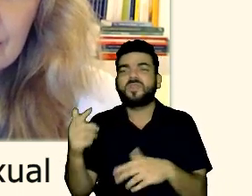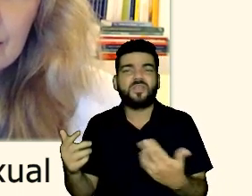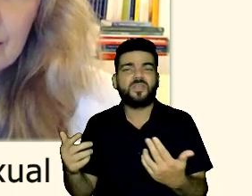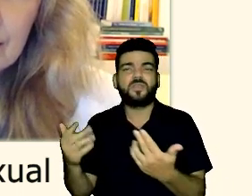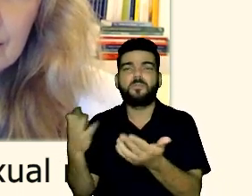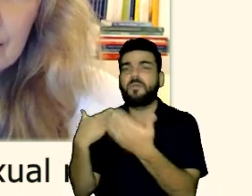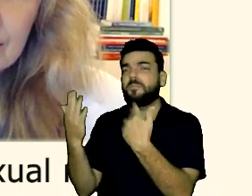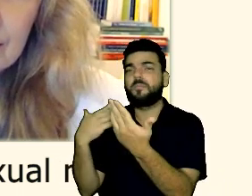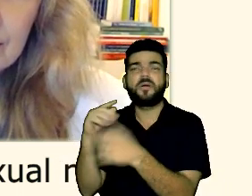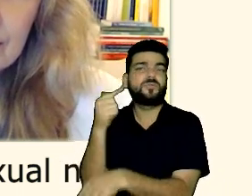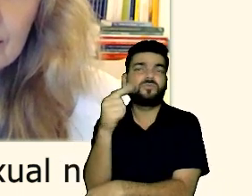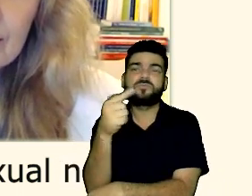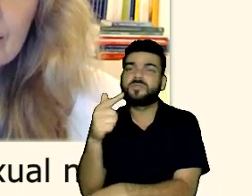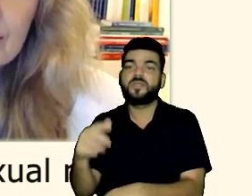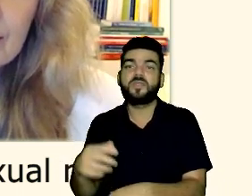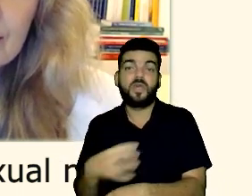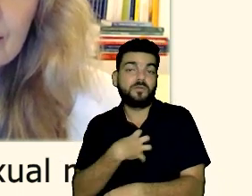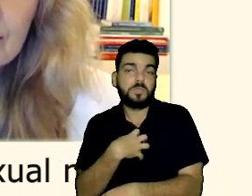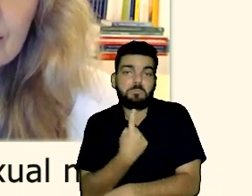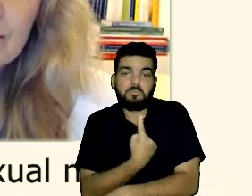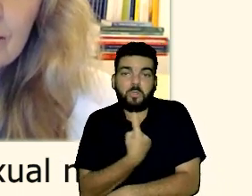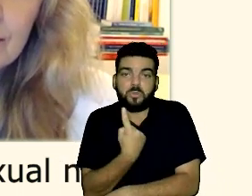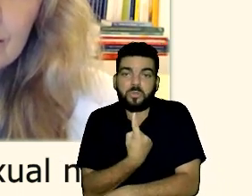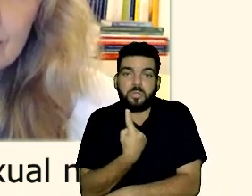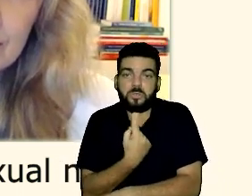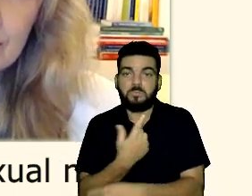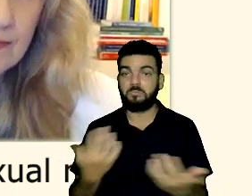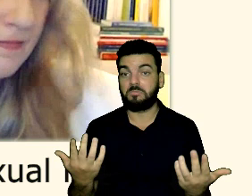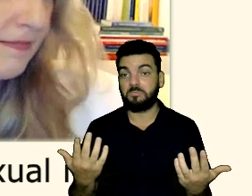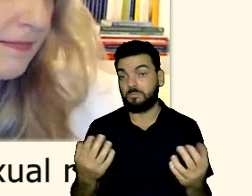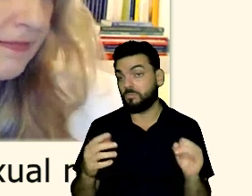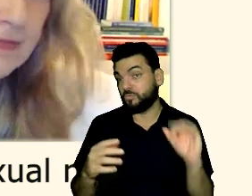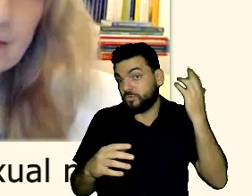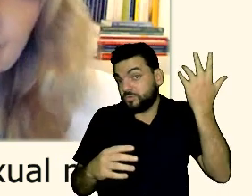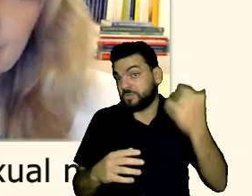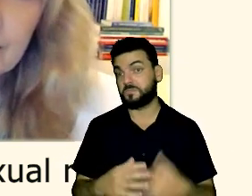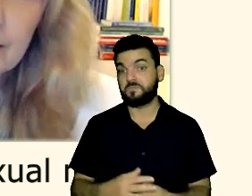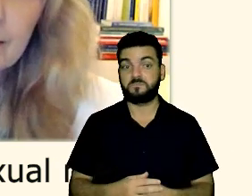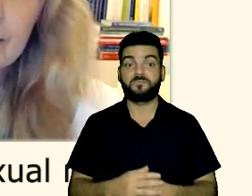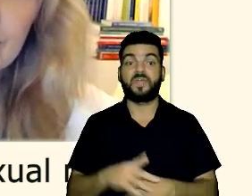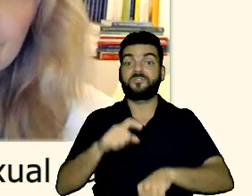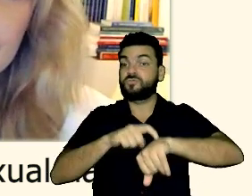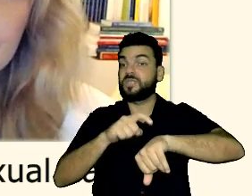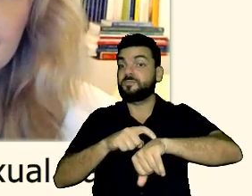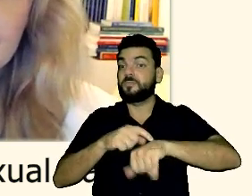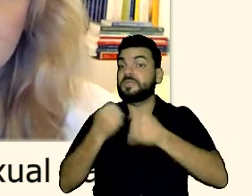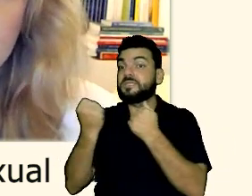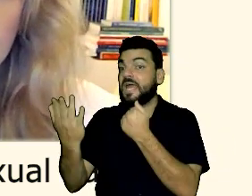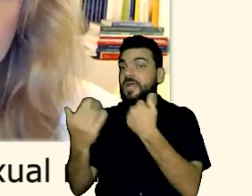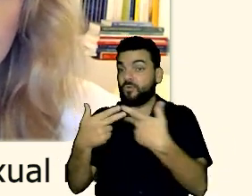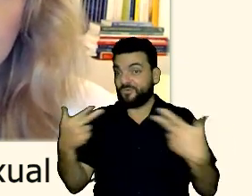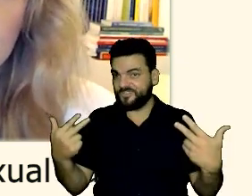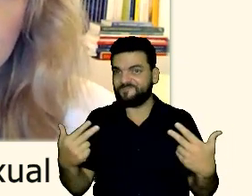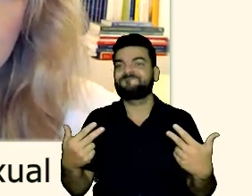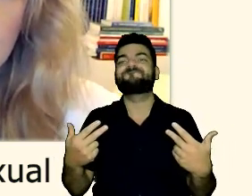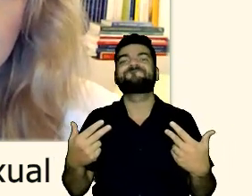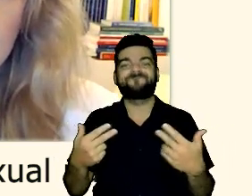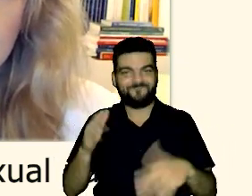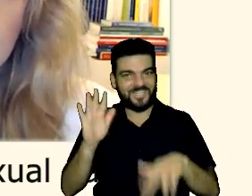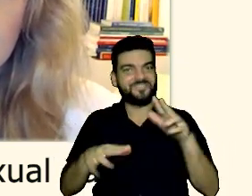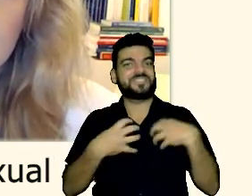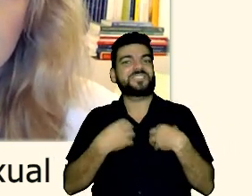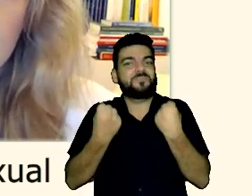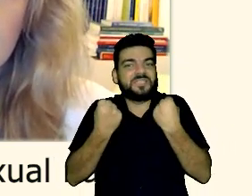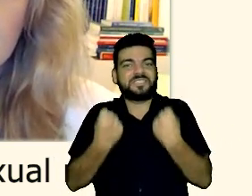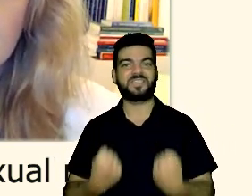aquelas brincadeiras, e a pessoa vai se fechando cada vez como uma ostra mesmo. Os prazos de entrega,